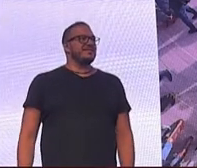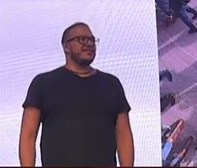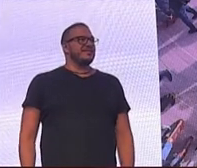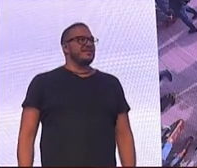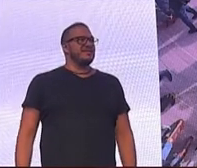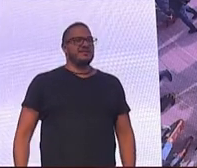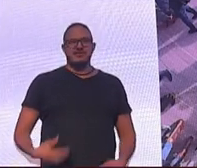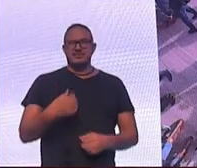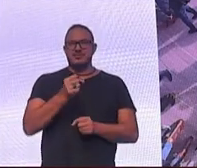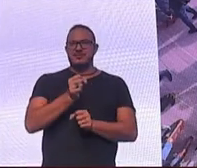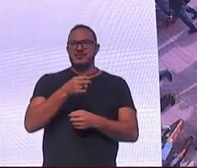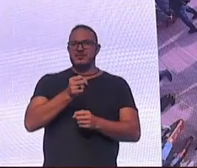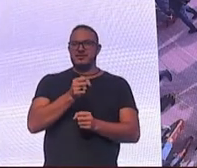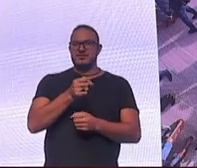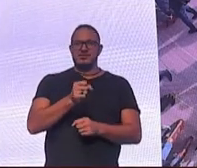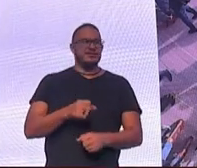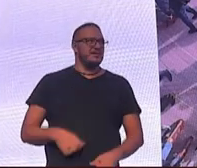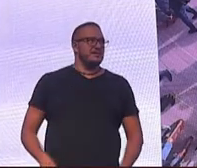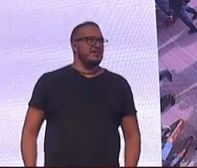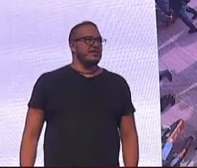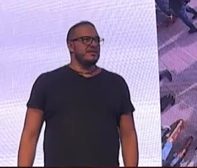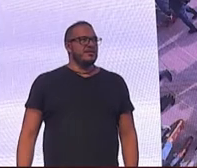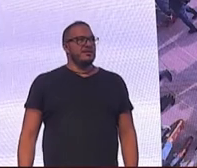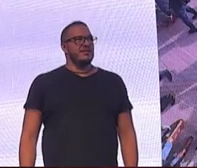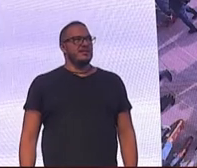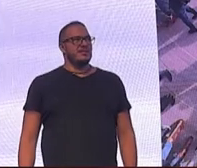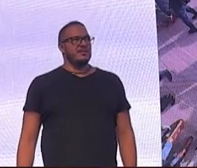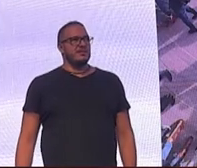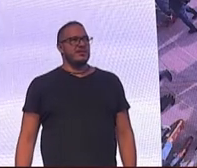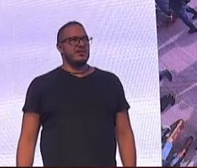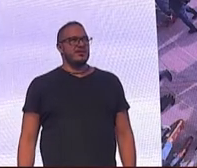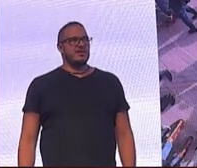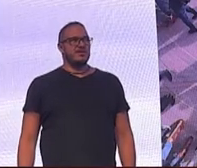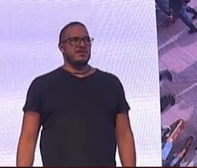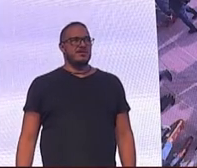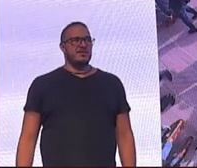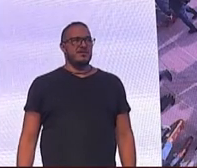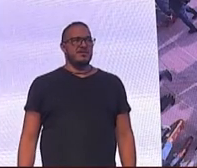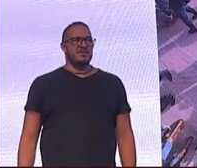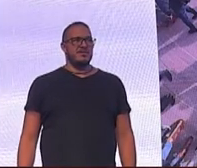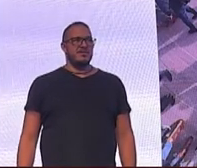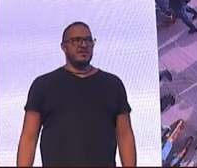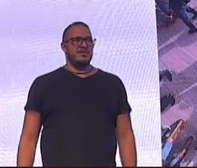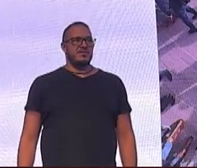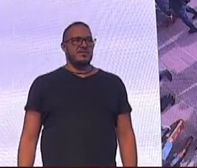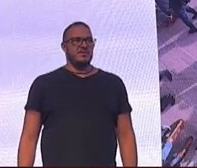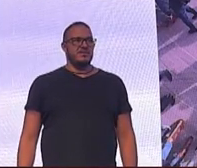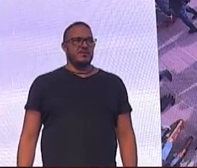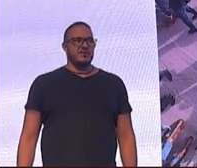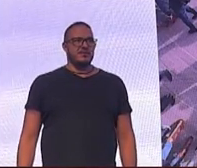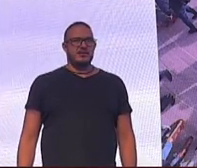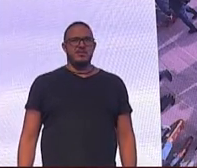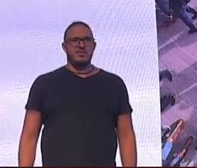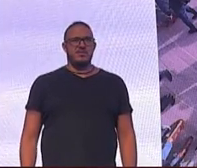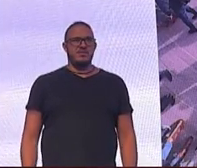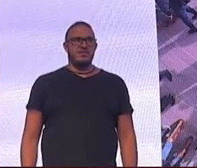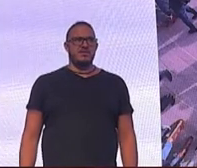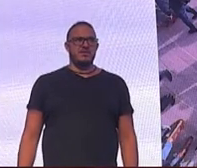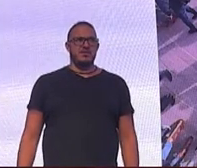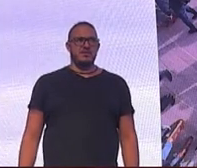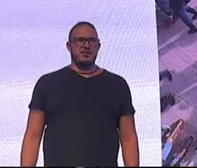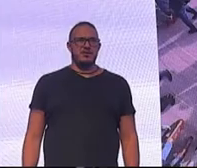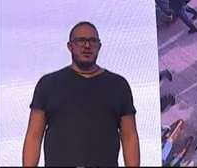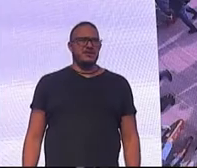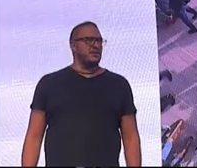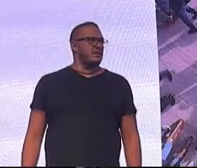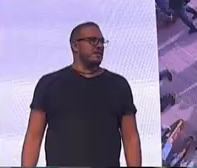Encaixa. E aí eu vou subir numa cadeira. Adoro essa música. Alguém me ajuda a me segurar aqui? Eu vou subir